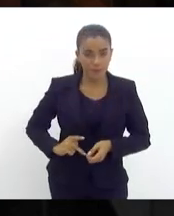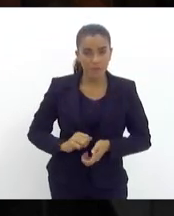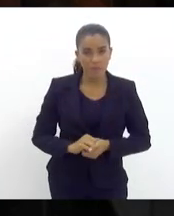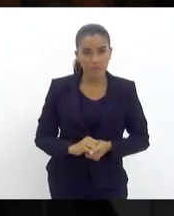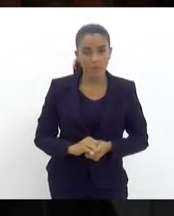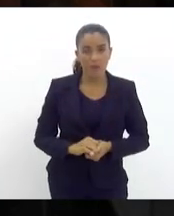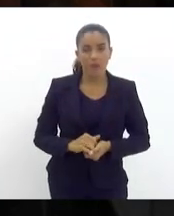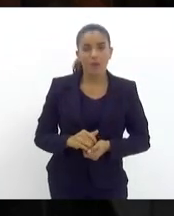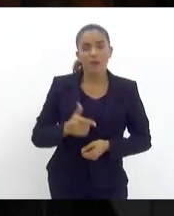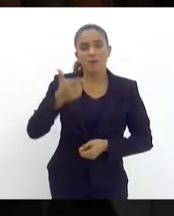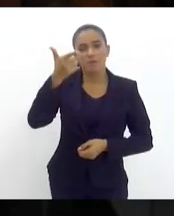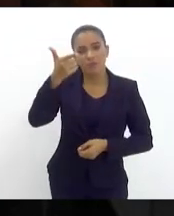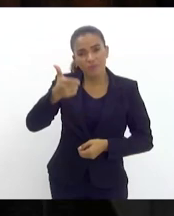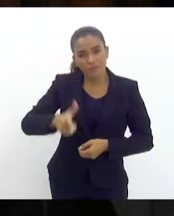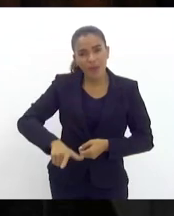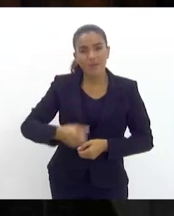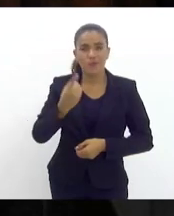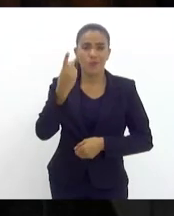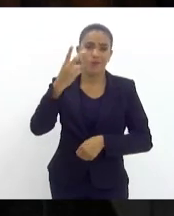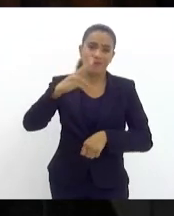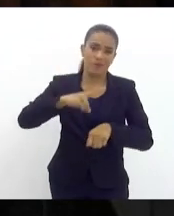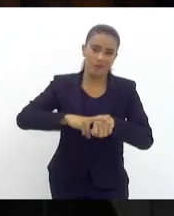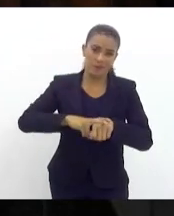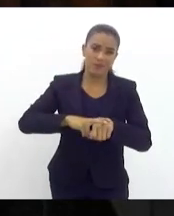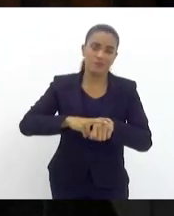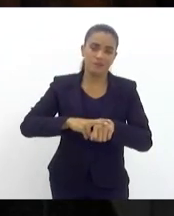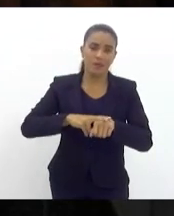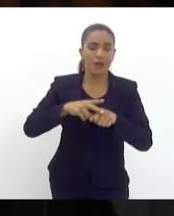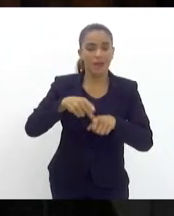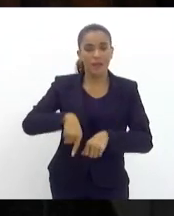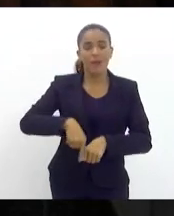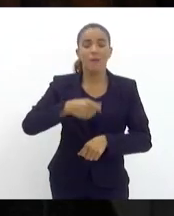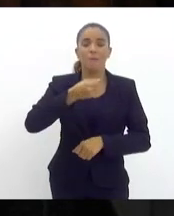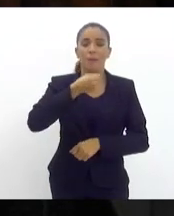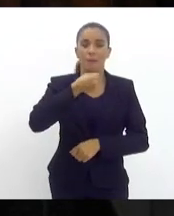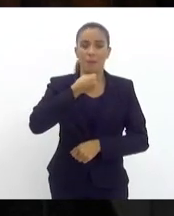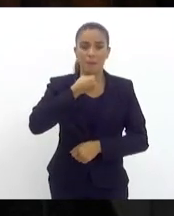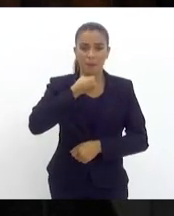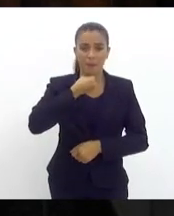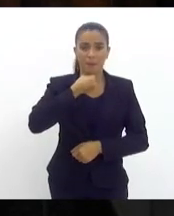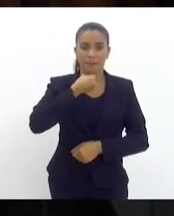veio mais uma vez aqui A Tribuna